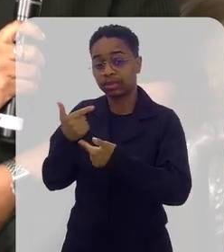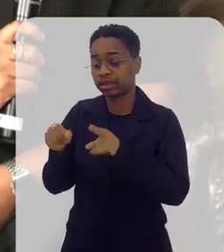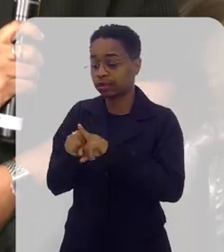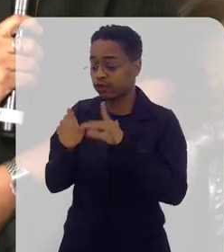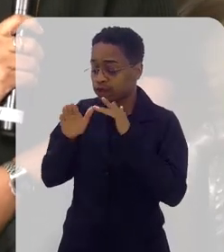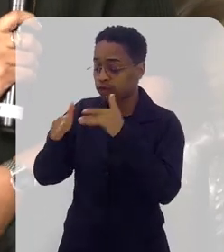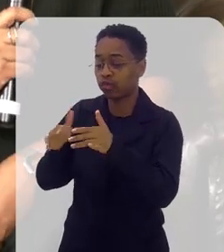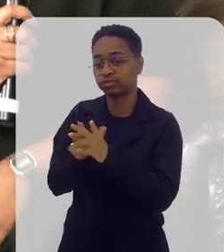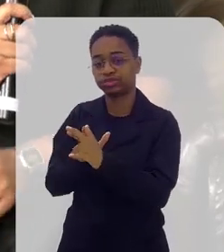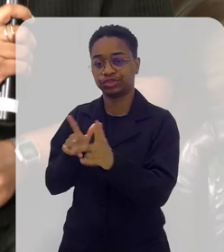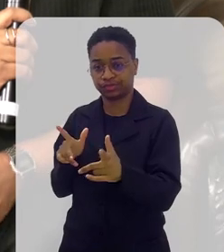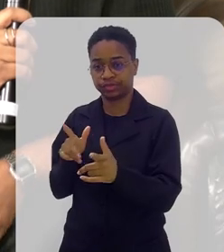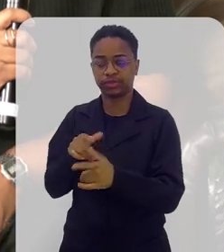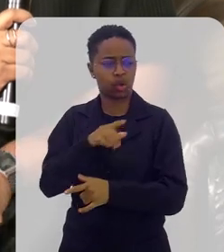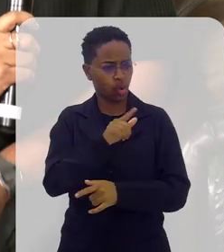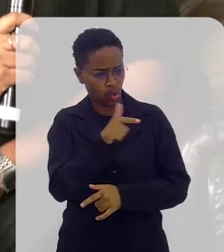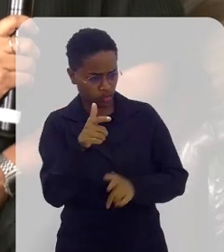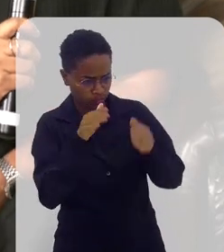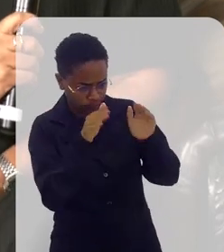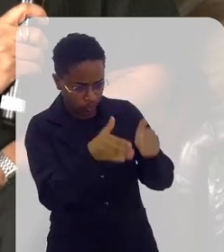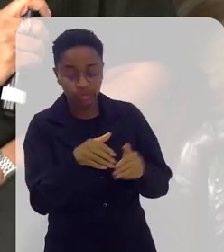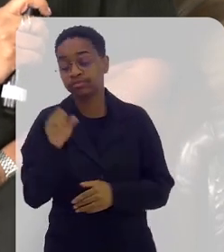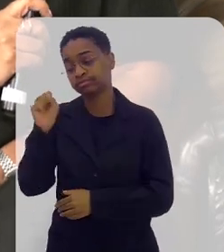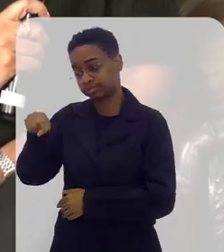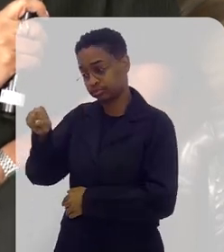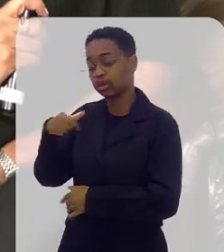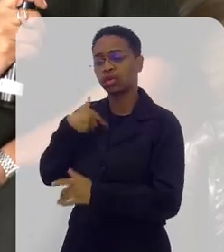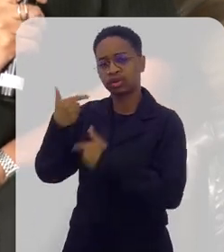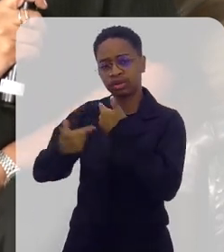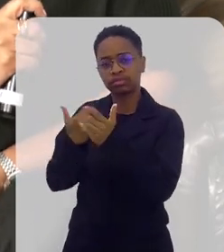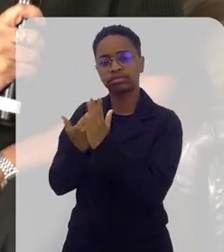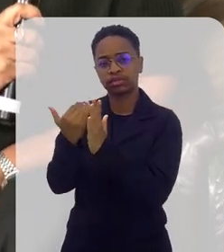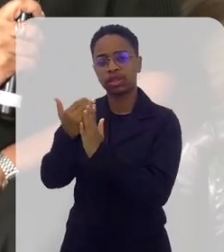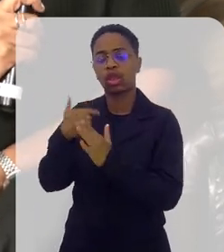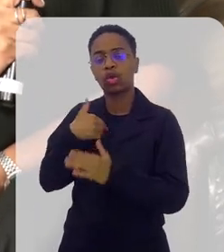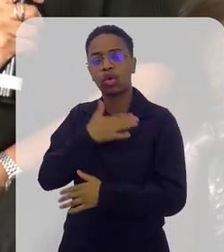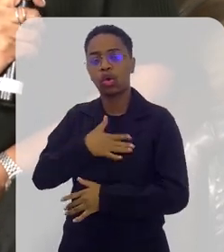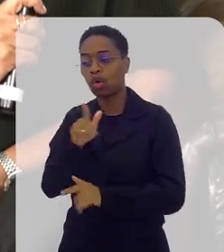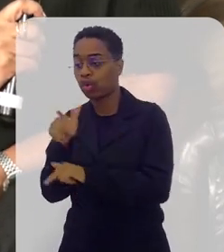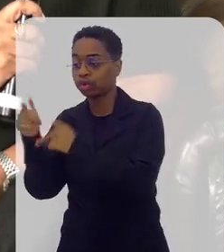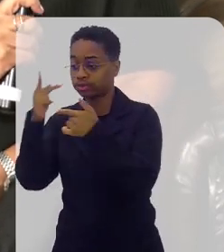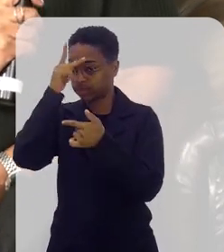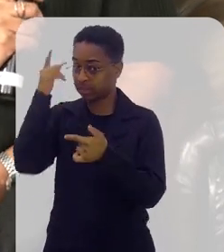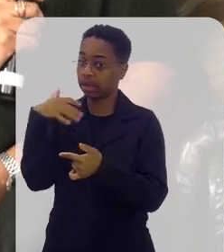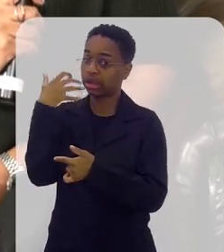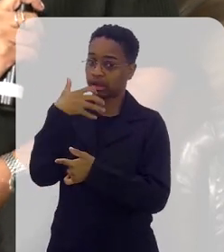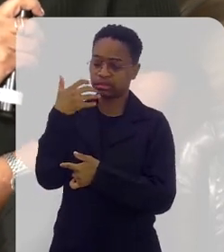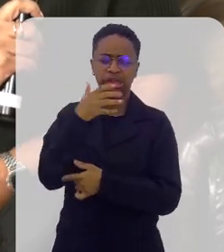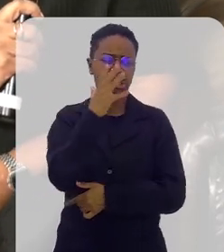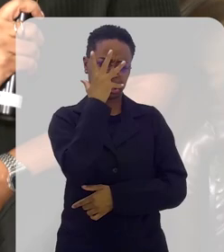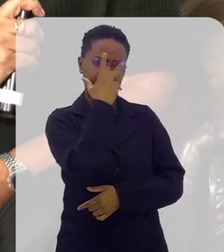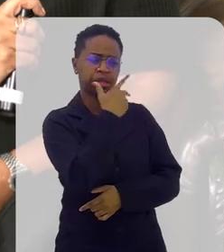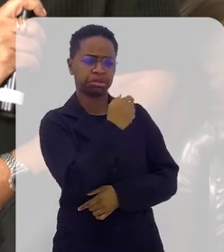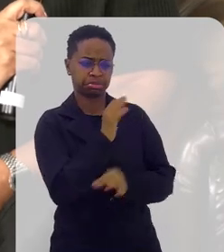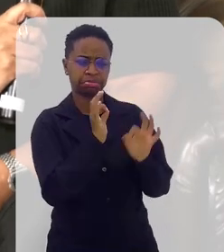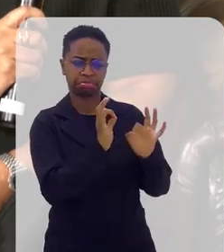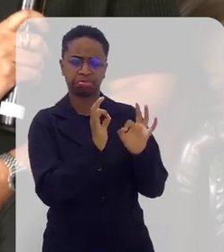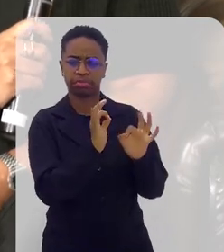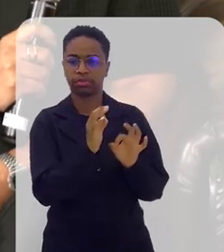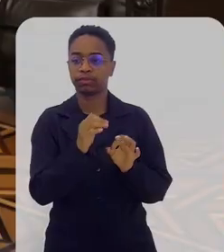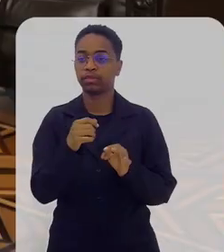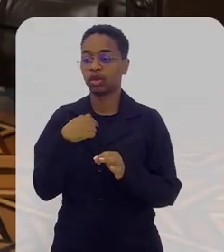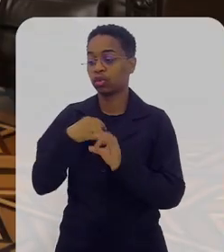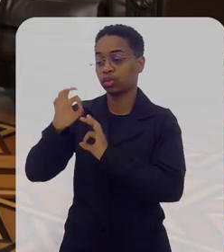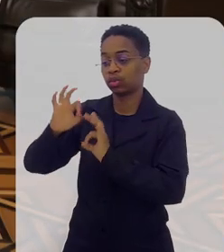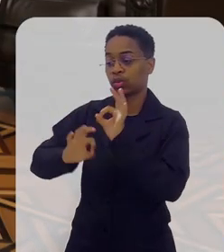É outro foco? É, sim, sim. Trabalho muito, eu gosto de fazer as pessoas cantarem. Ah, coisa linda. Eu sou regente de coral. Jéssica,